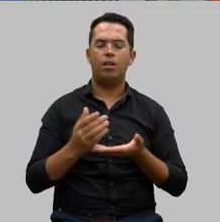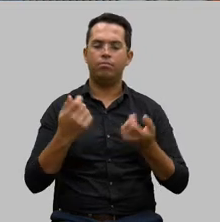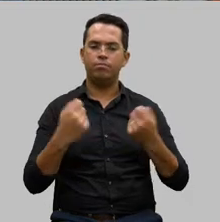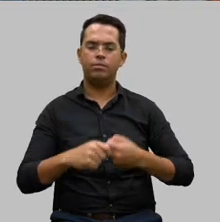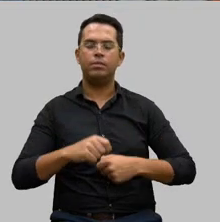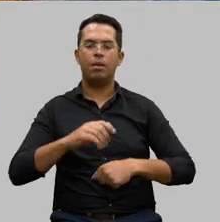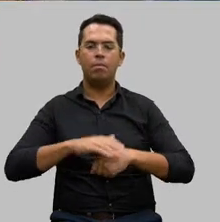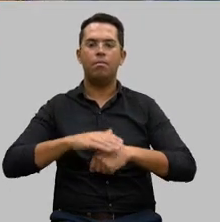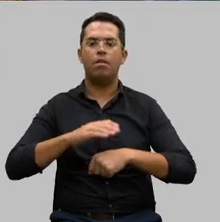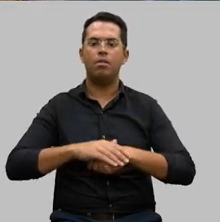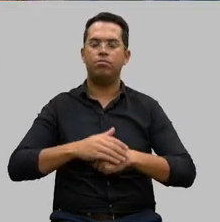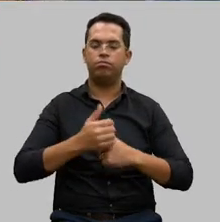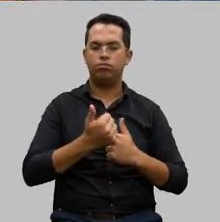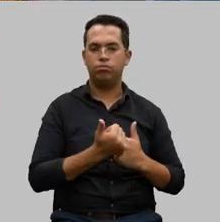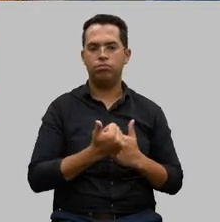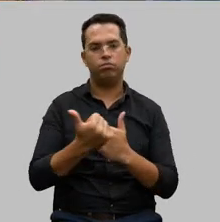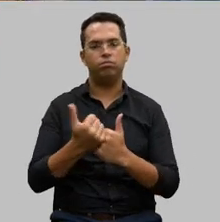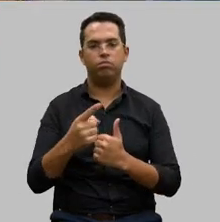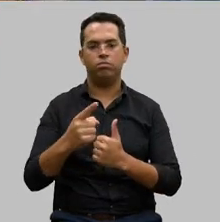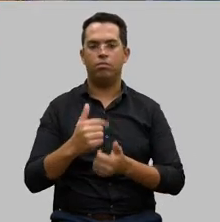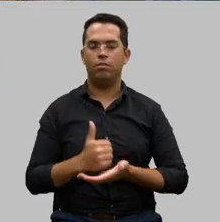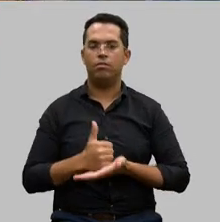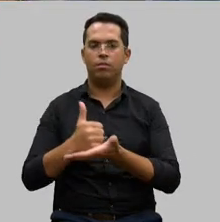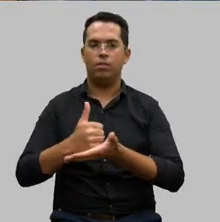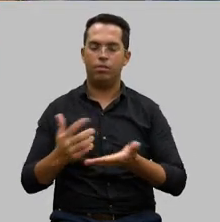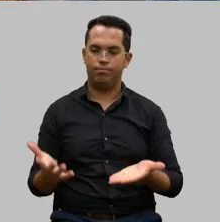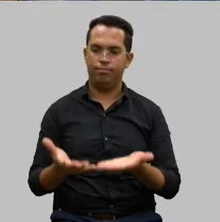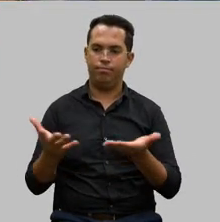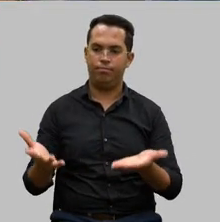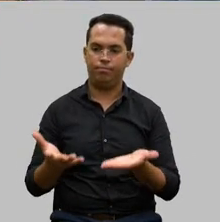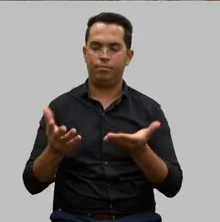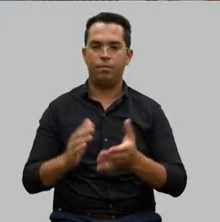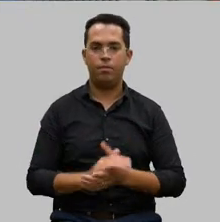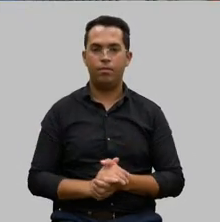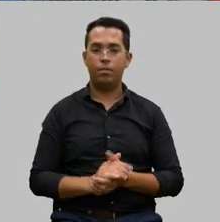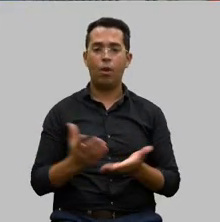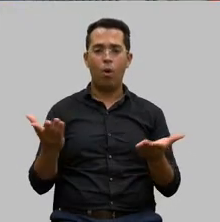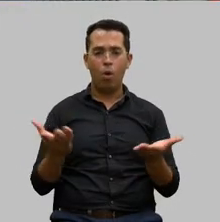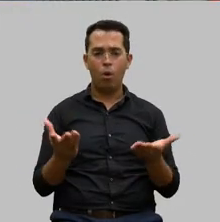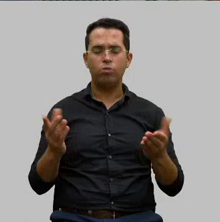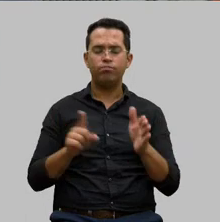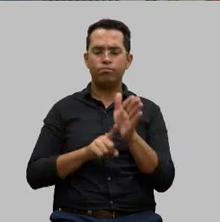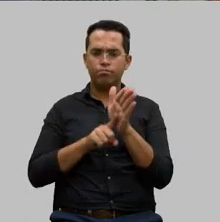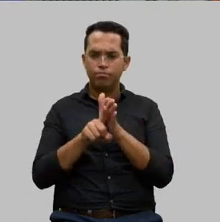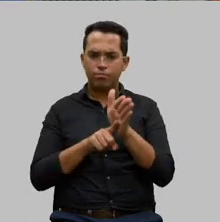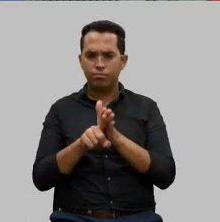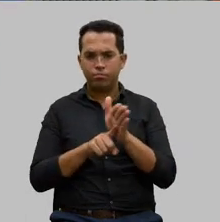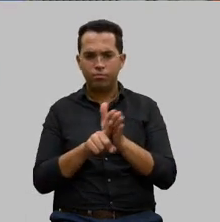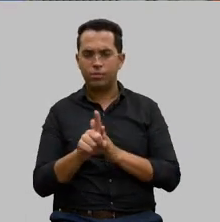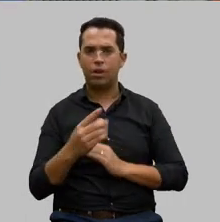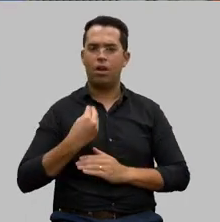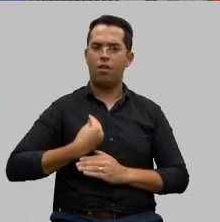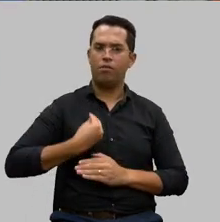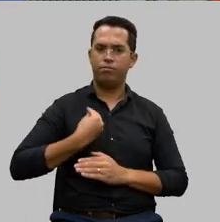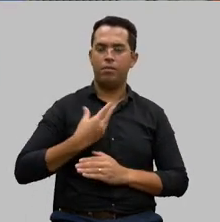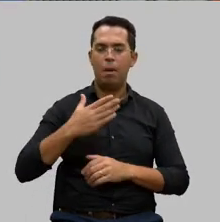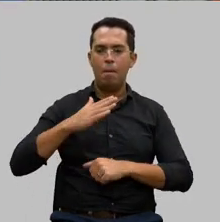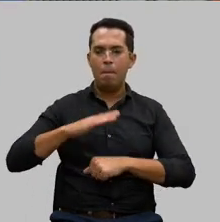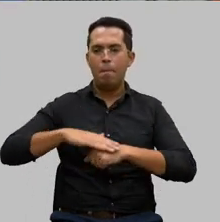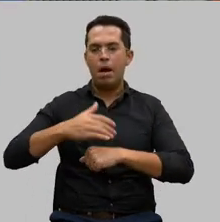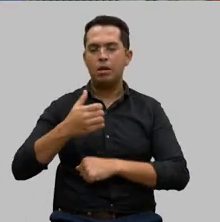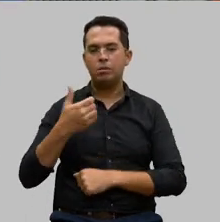importante aqui a expectativa de vida hoje ela está estimada em pouco mais de 80 anos